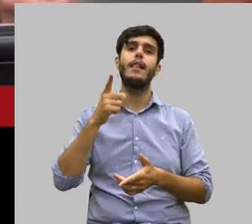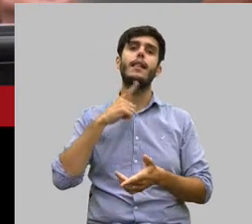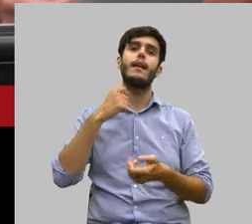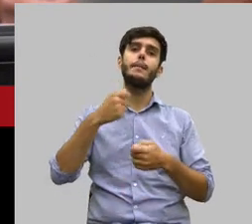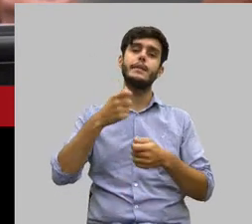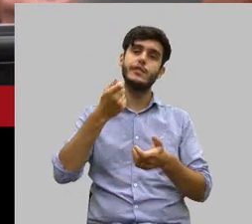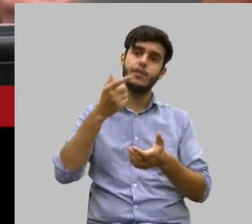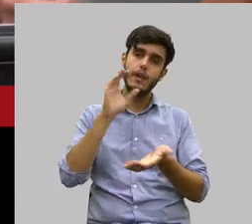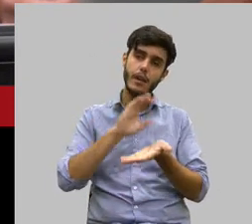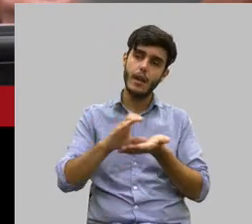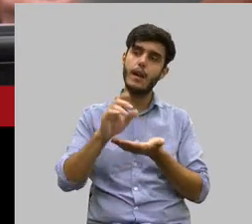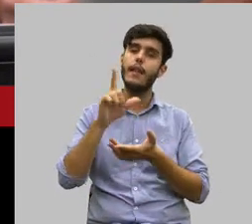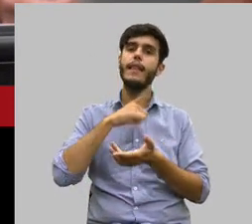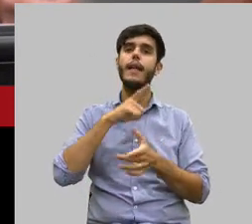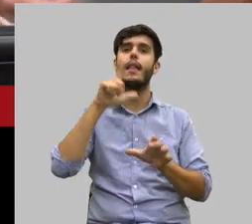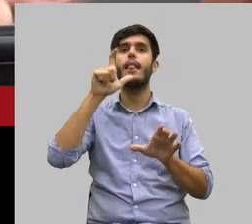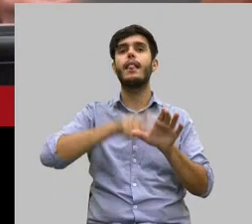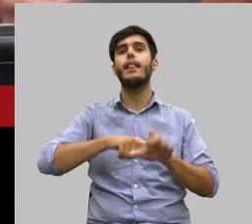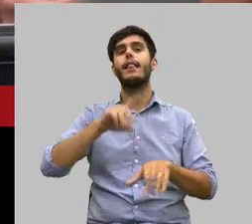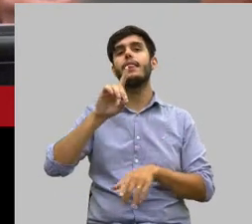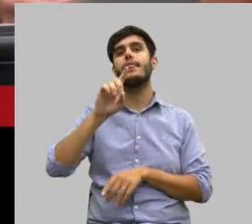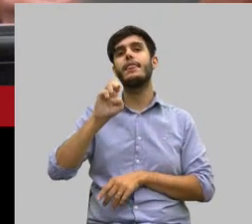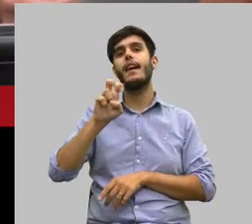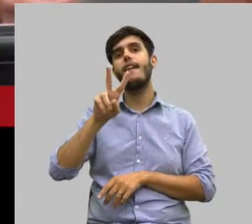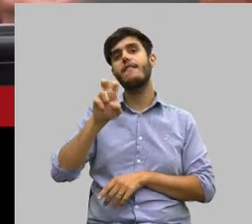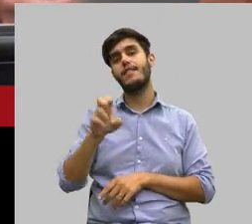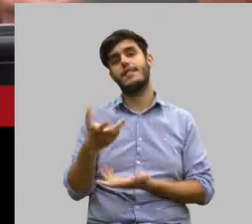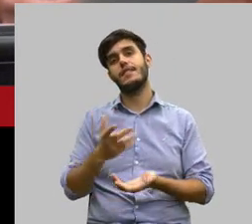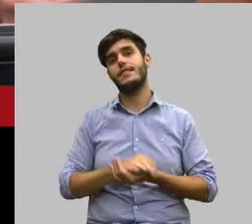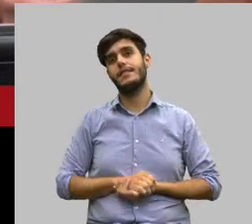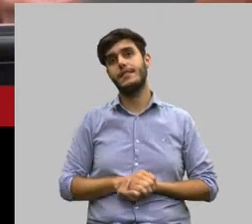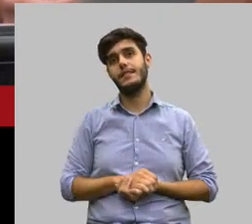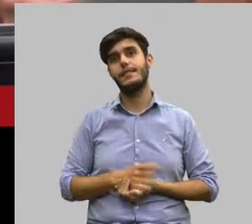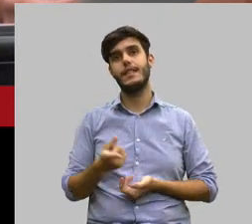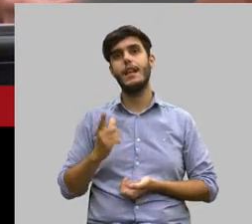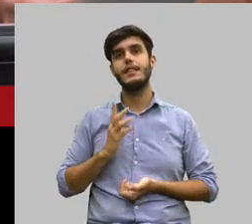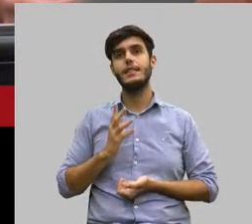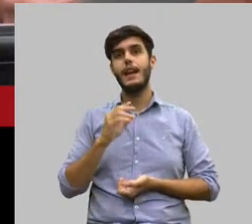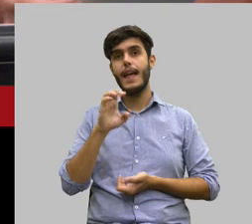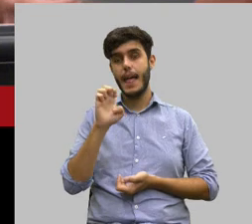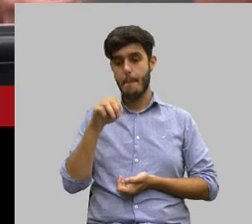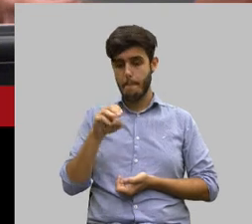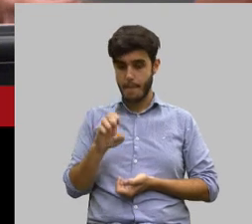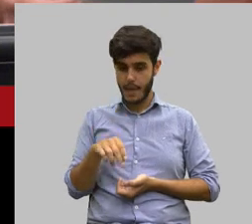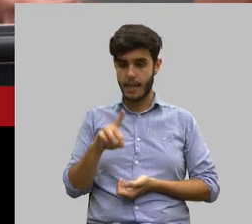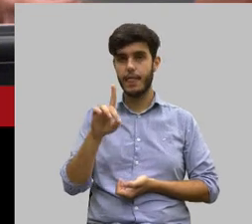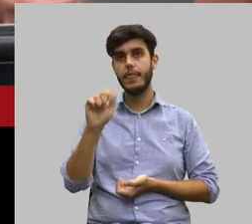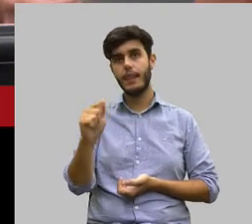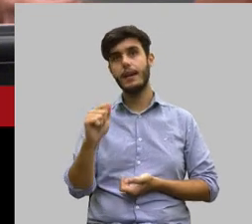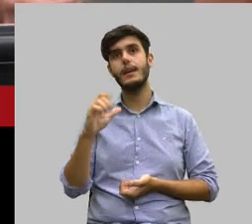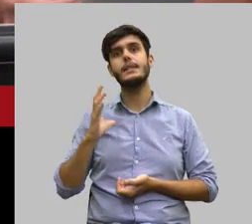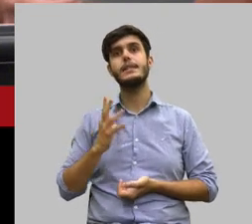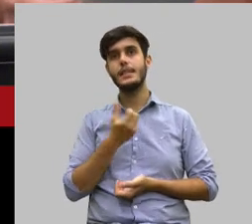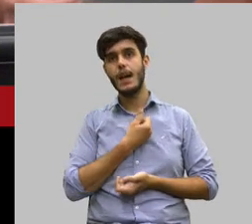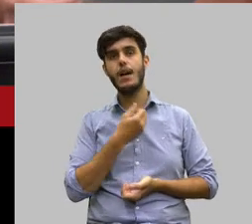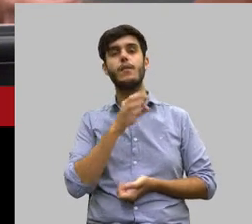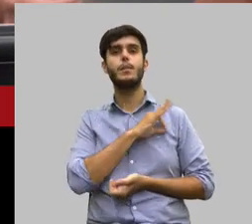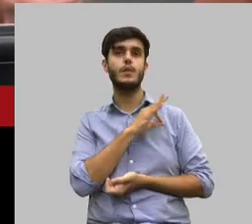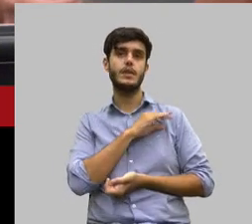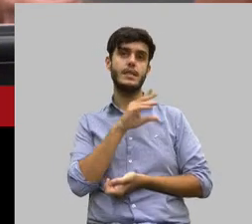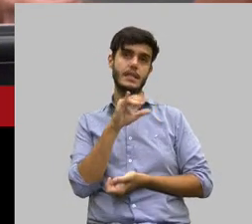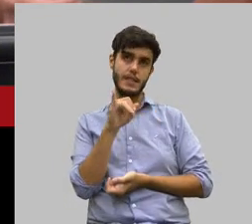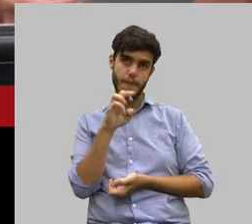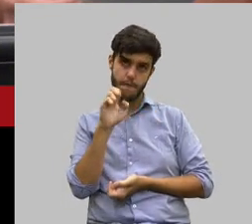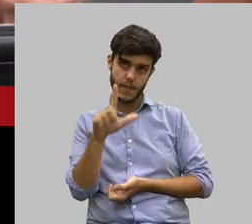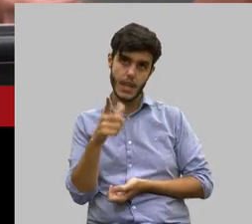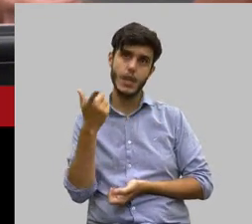parlamentares é que tem salvado exatamente a palavra é essa que salva tem salvado a polícia civil a polícia militar o